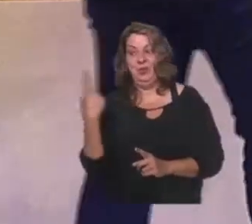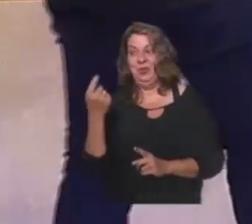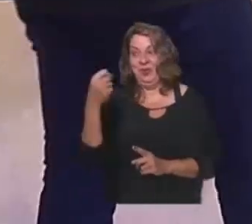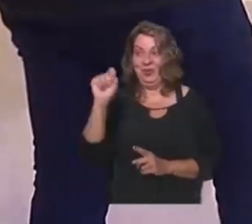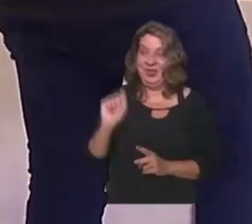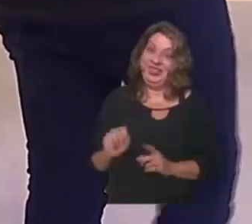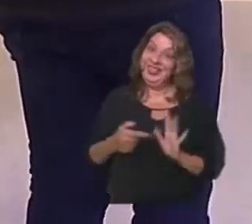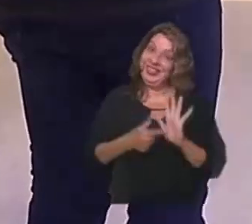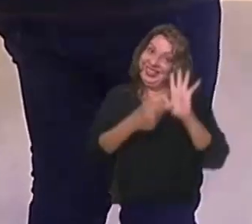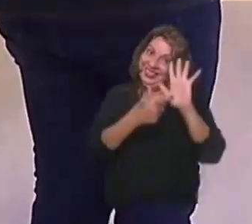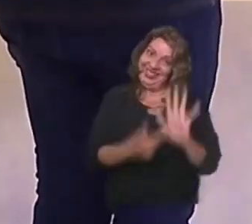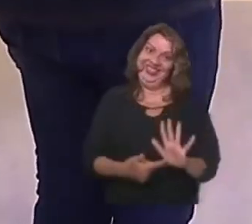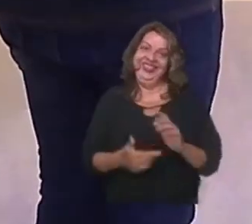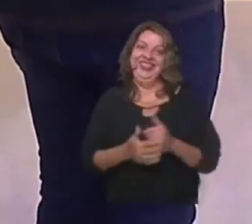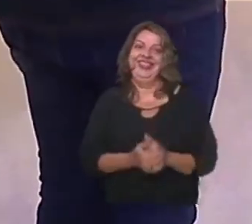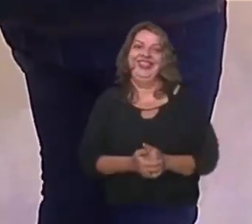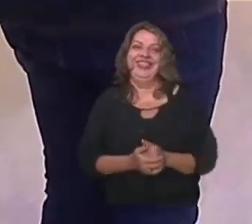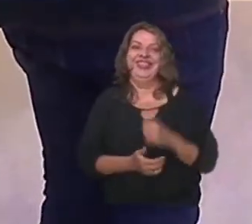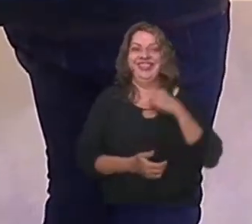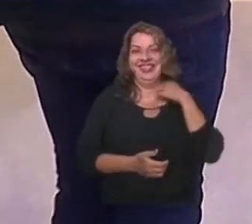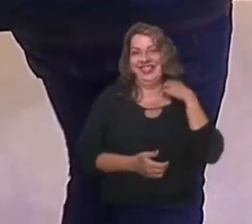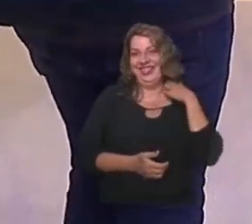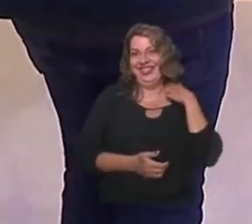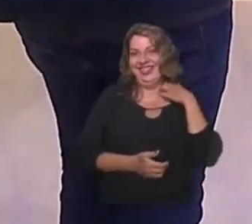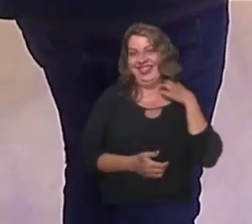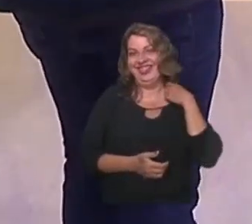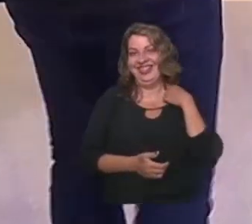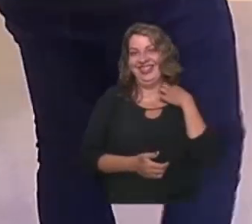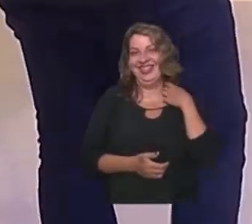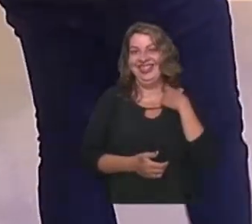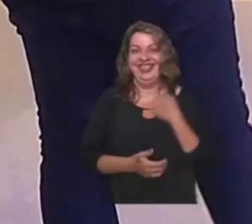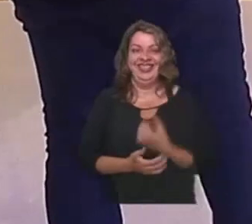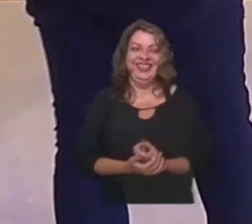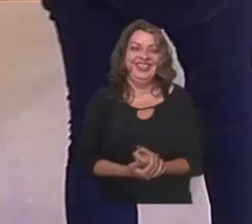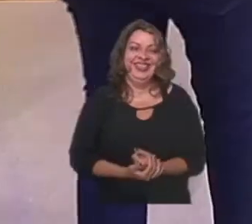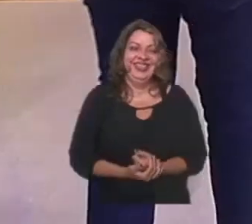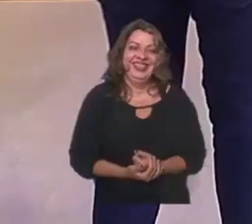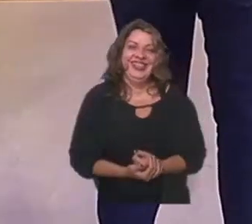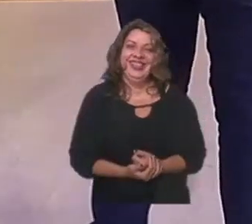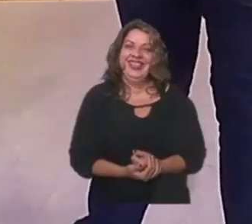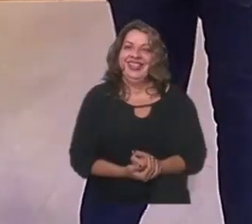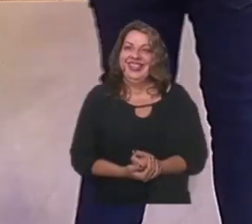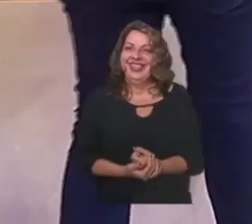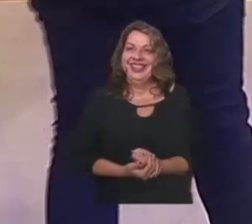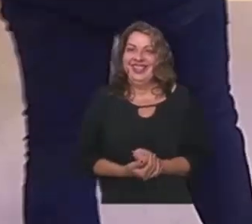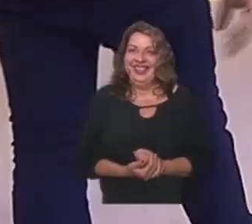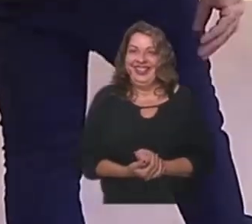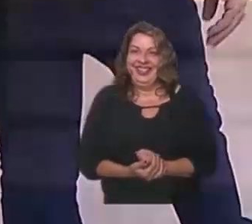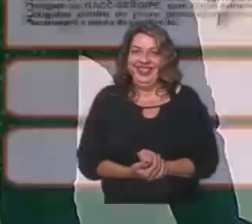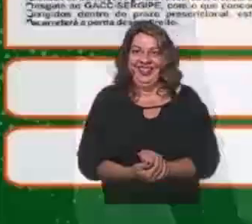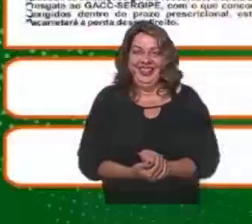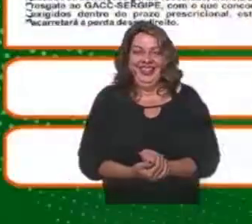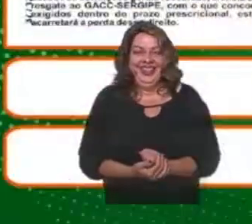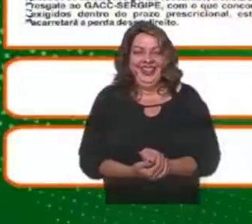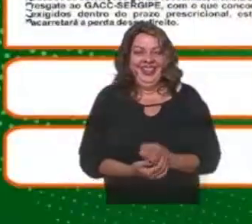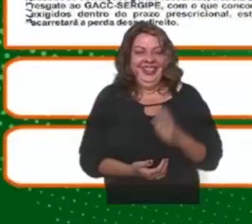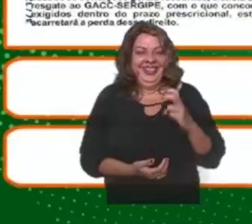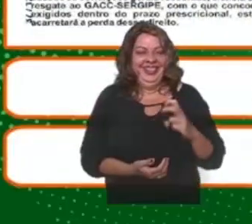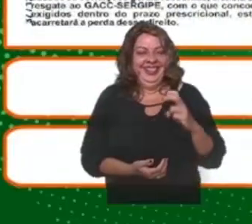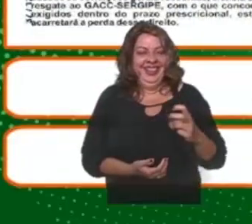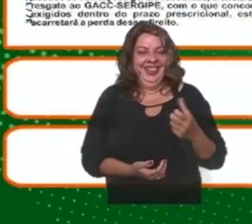telão anunciar mais 25 contemplados. Começa aqui anunciando R$500 que vão aí para o número